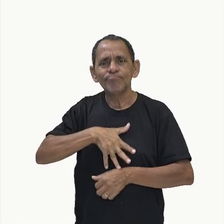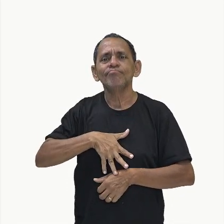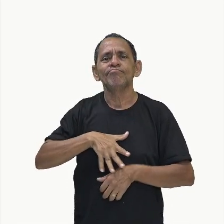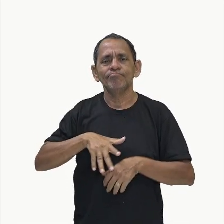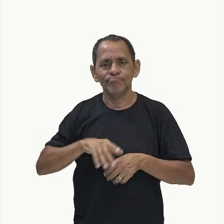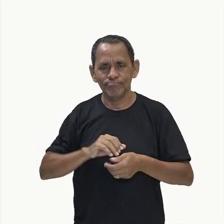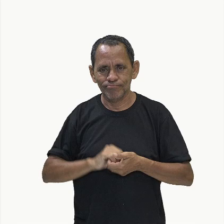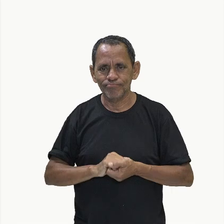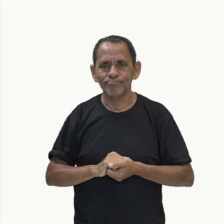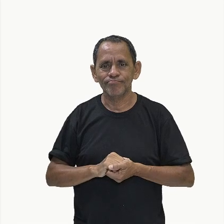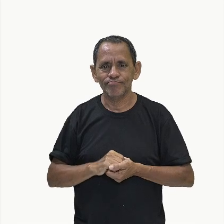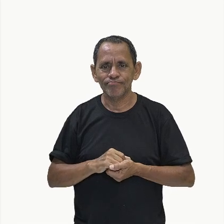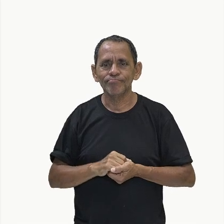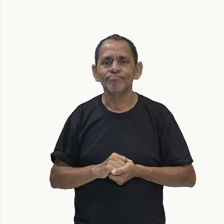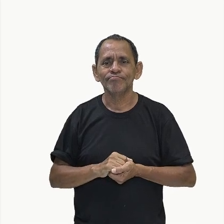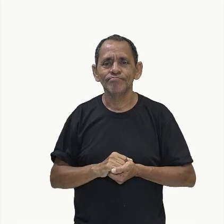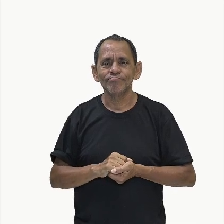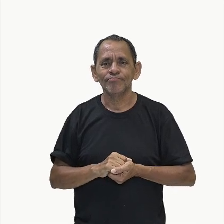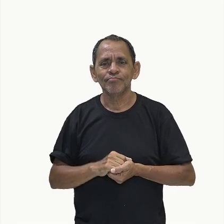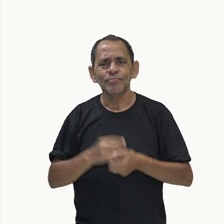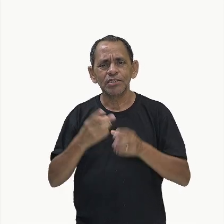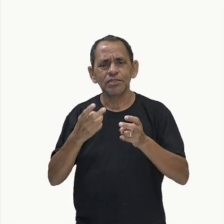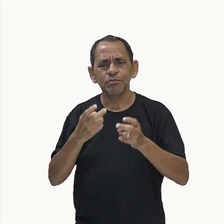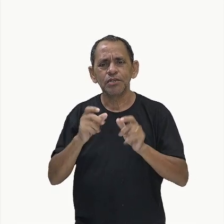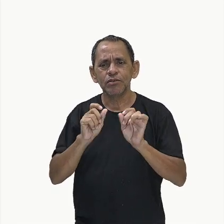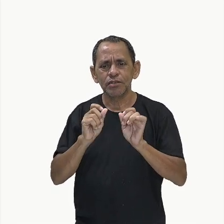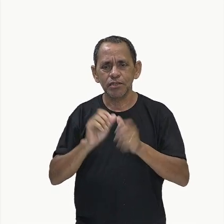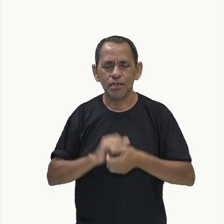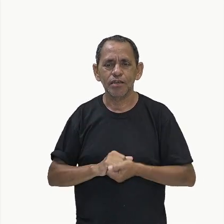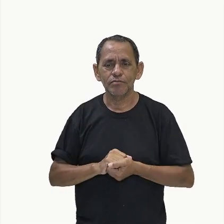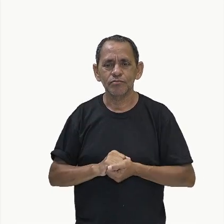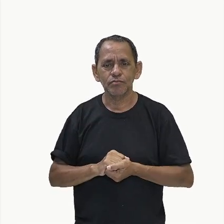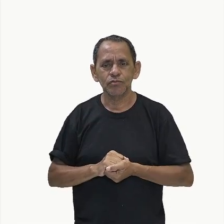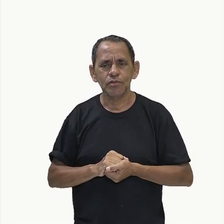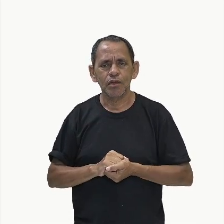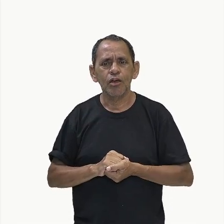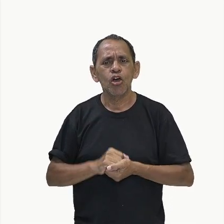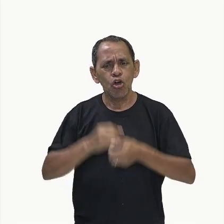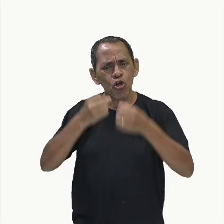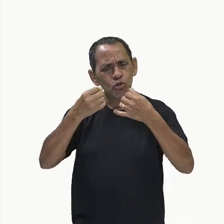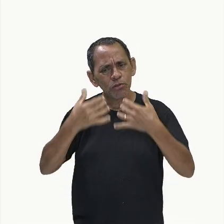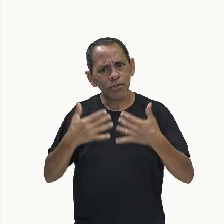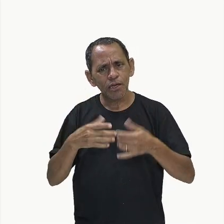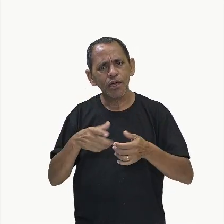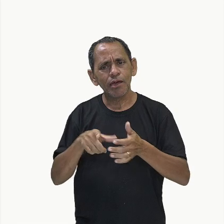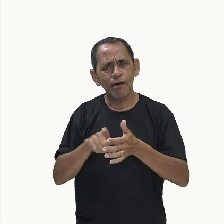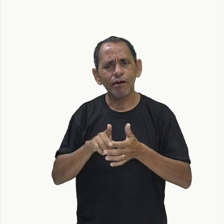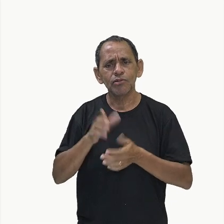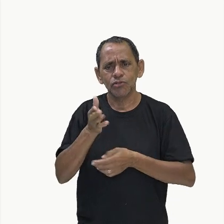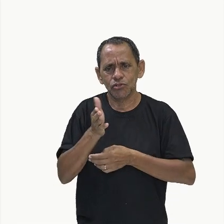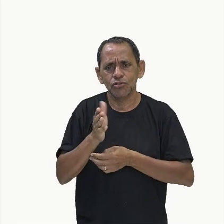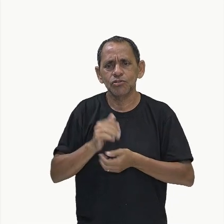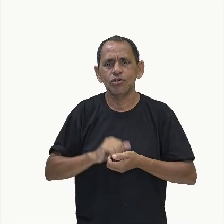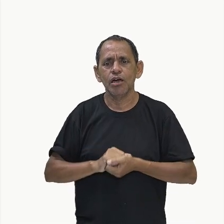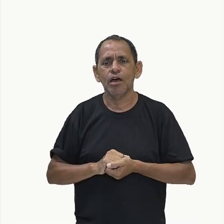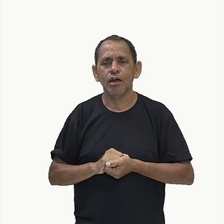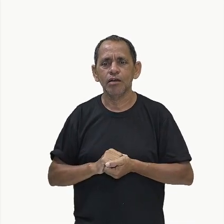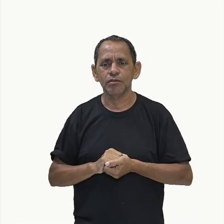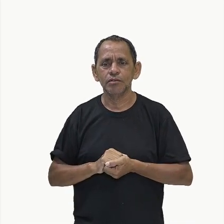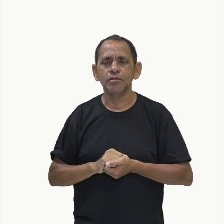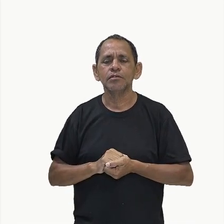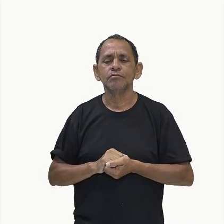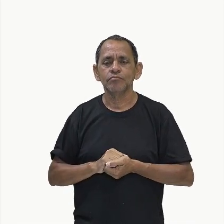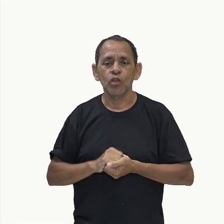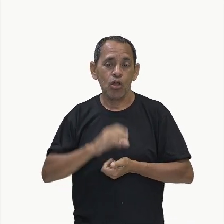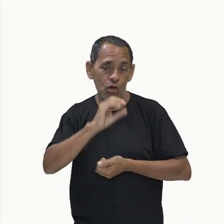voltando o oxigênio, né? Eu já comentei, né, também sobre ele e o dióxido de carbono,